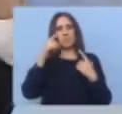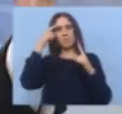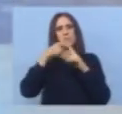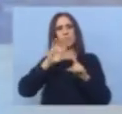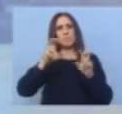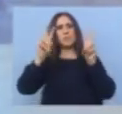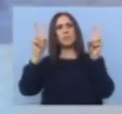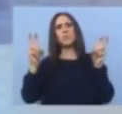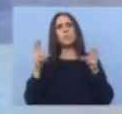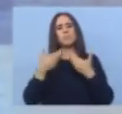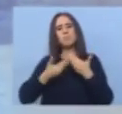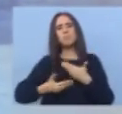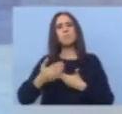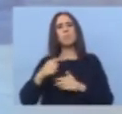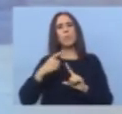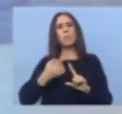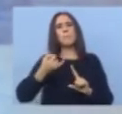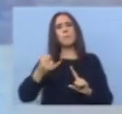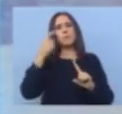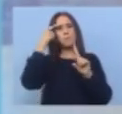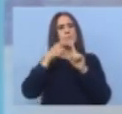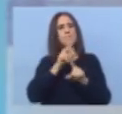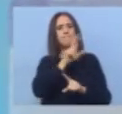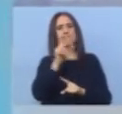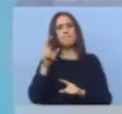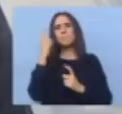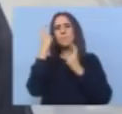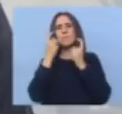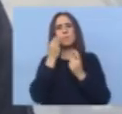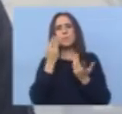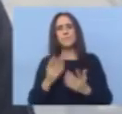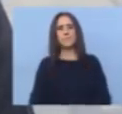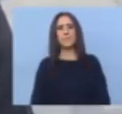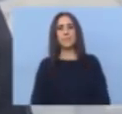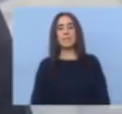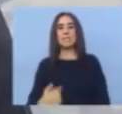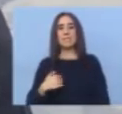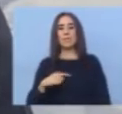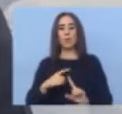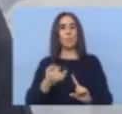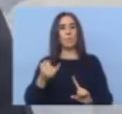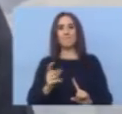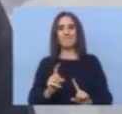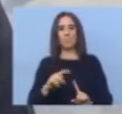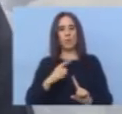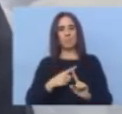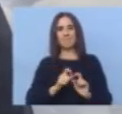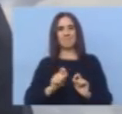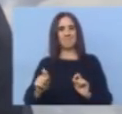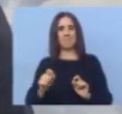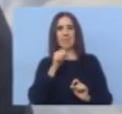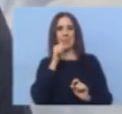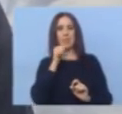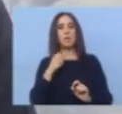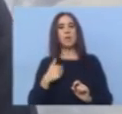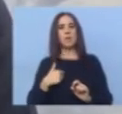já a pensar no próximo ano, nas próximas missões? Eu para o ano já não sou, isto aqui é sempre um ciclo de um ano. E agora, o grande desafio